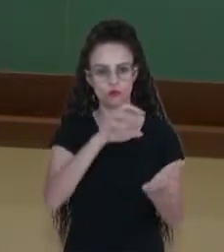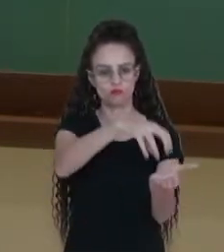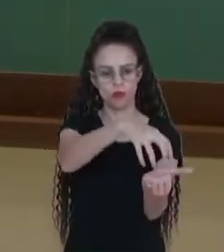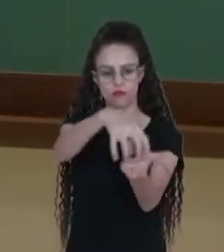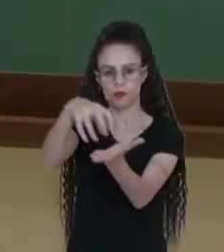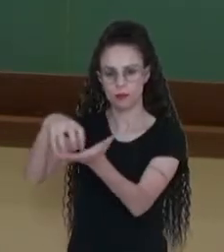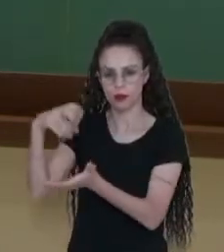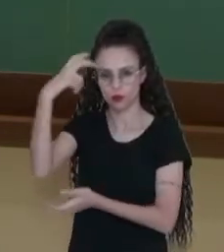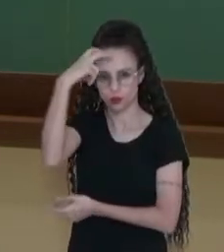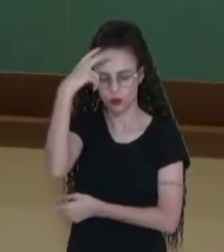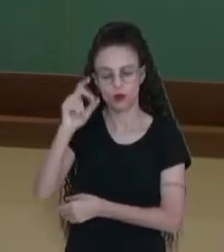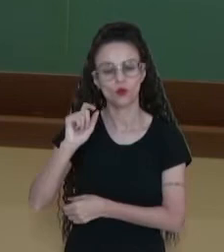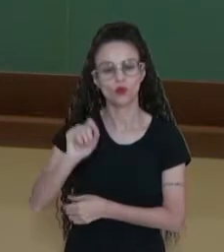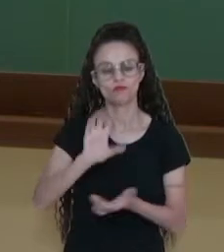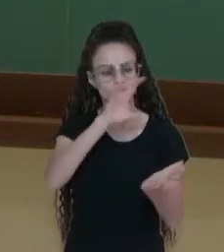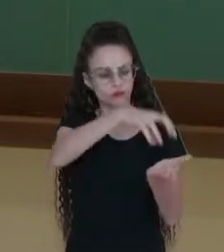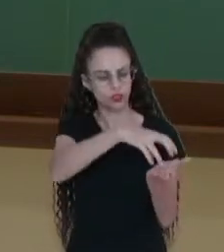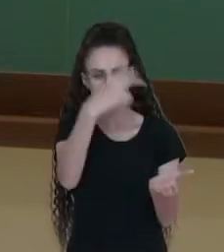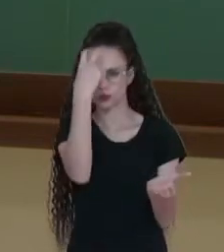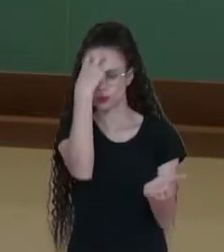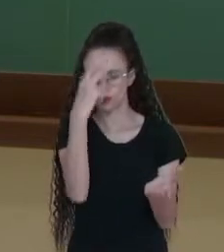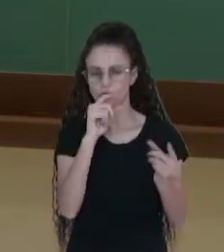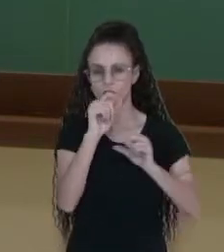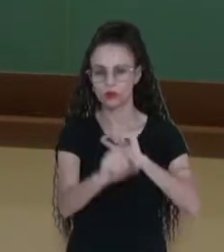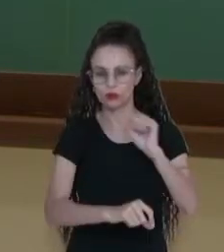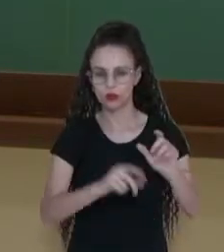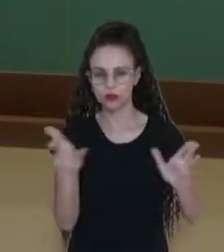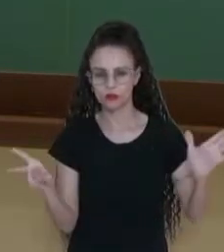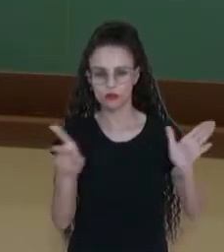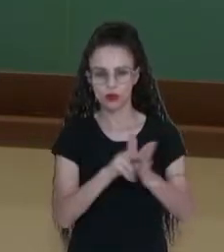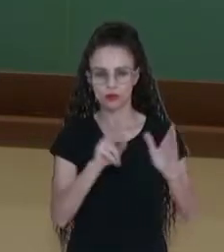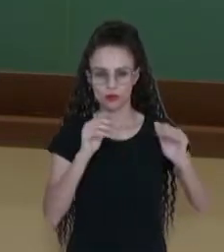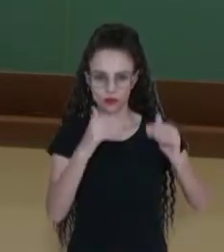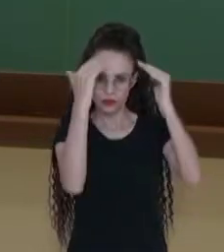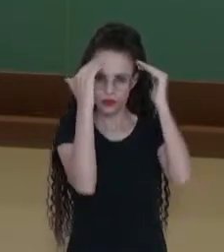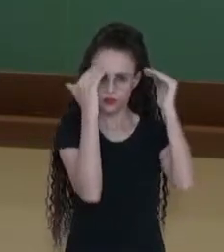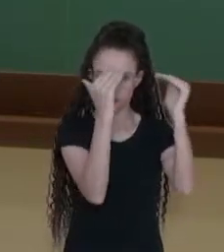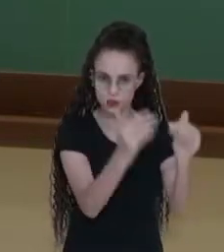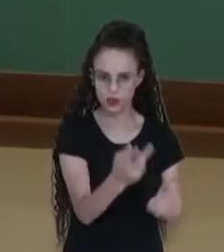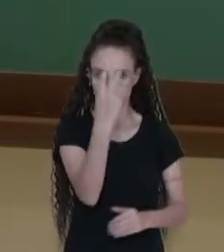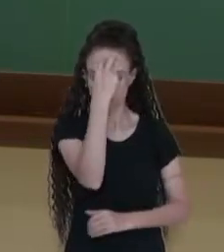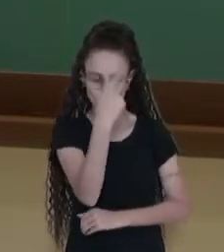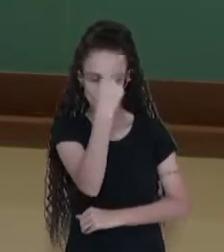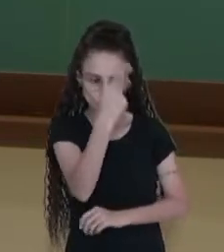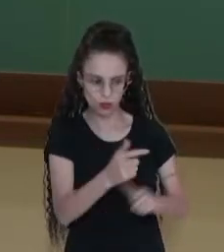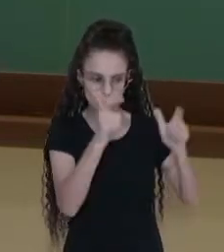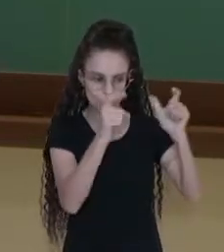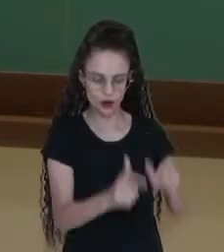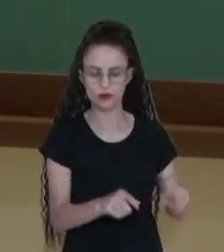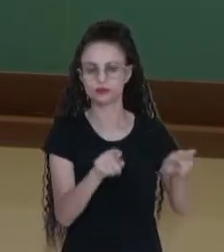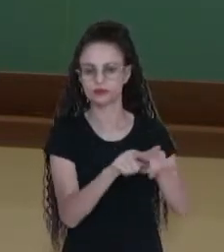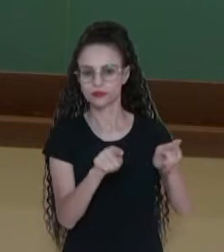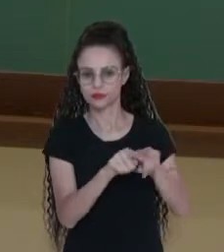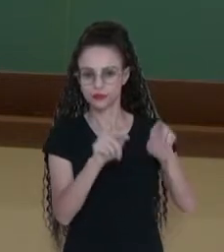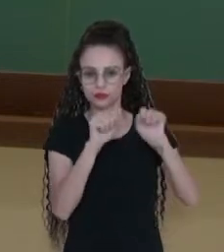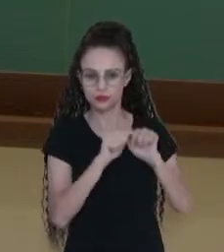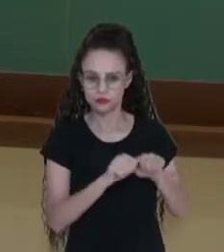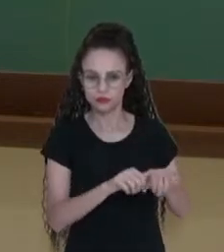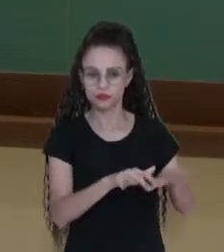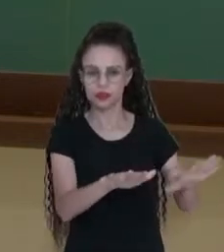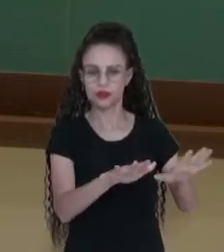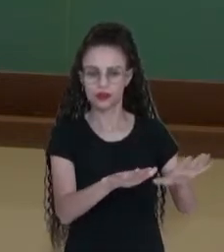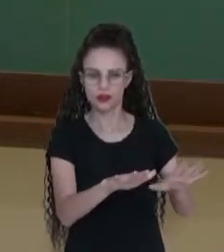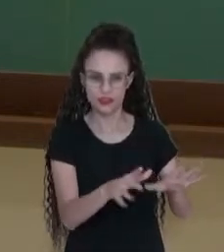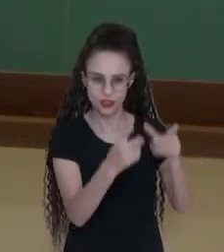é as Alexandrias? Eram centros culturais que respeitavam a cultura de cada local e fazia um sincretismo